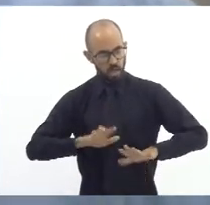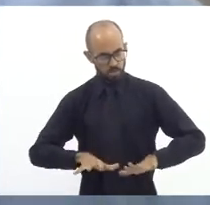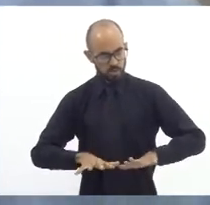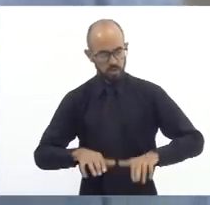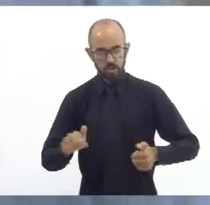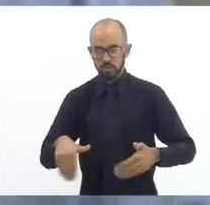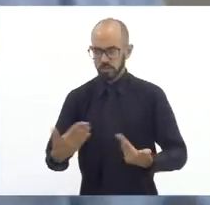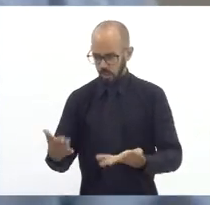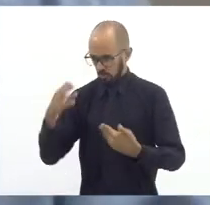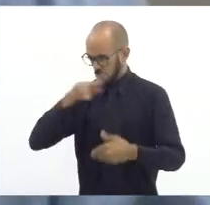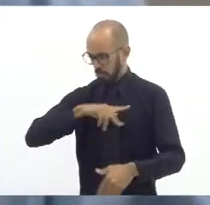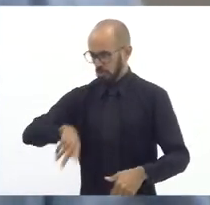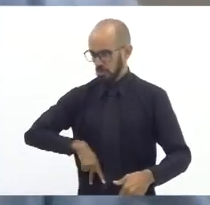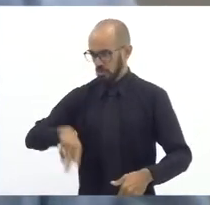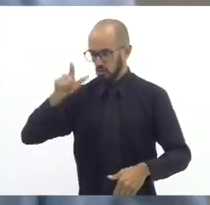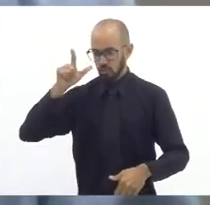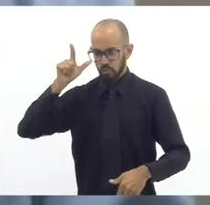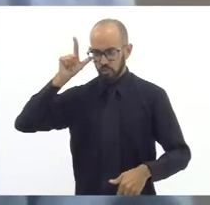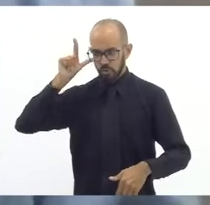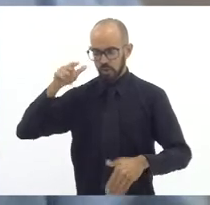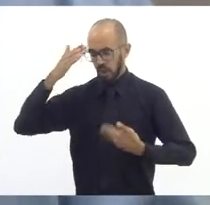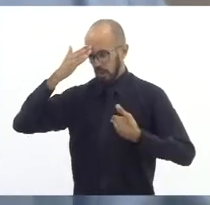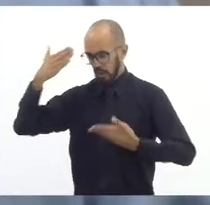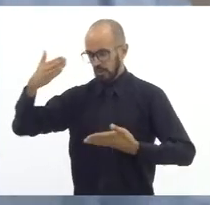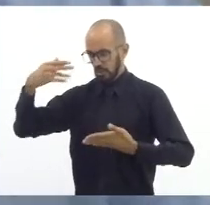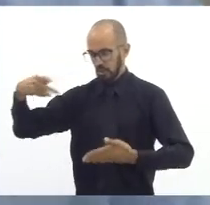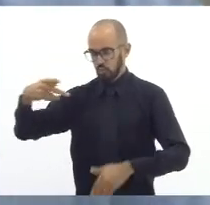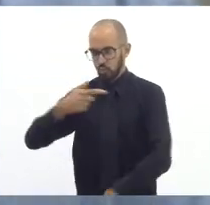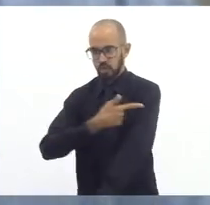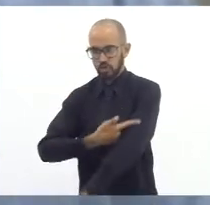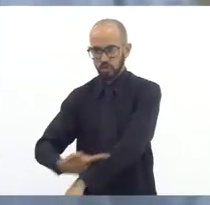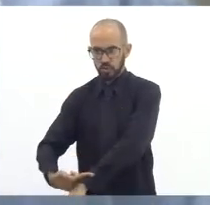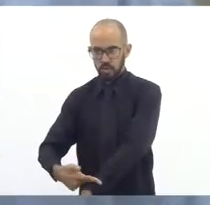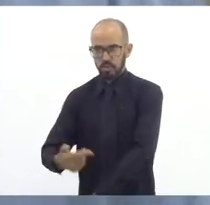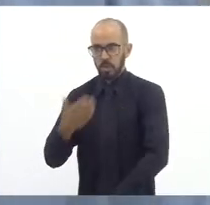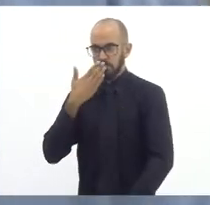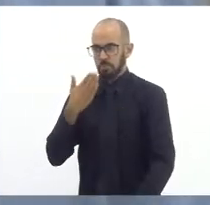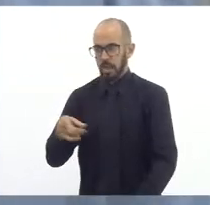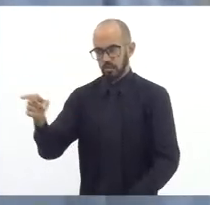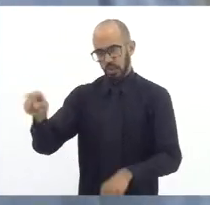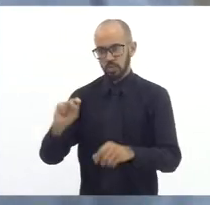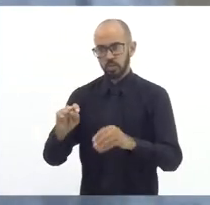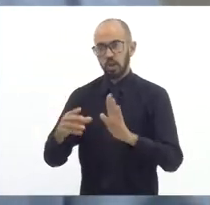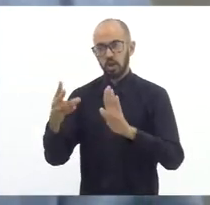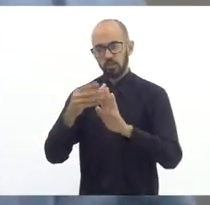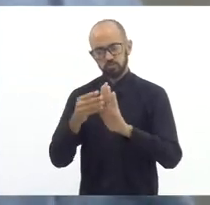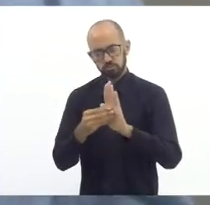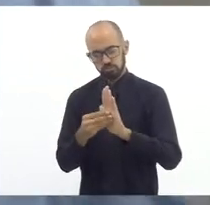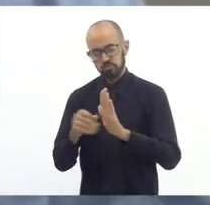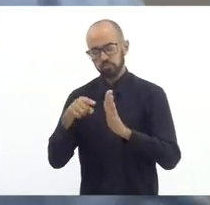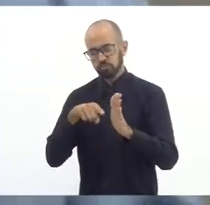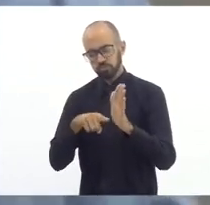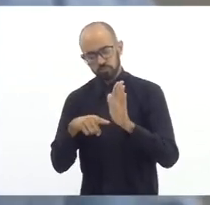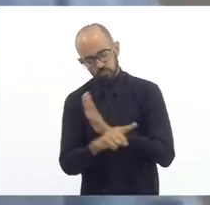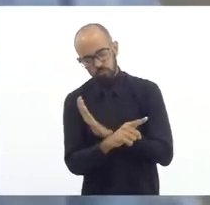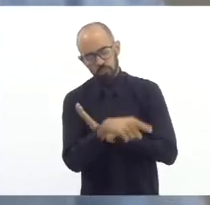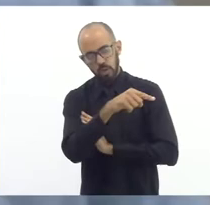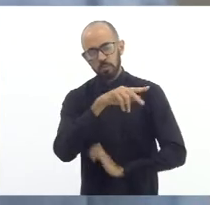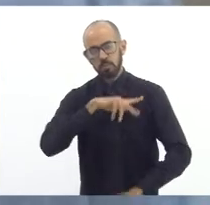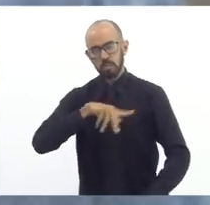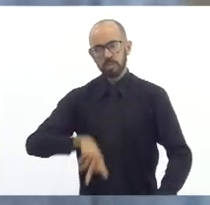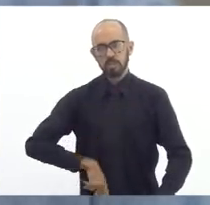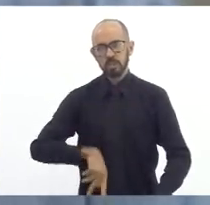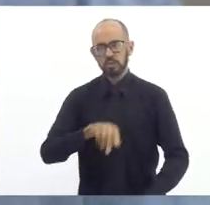Lucinha, agradecendo a sua gentileza, quero que a senhora formule a pergunta ao presidente